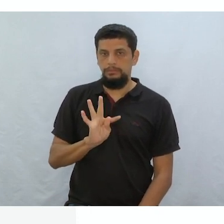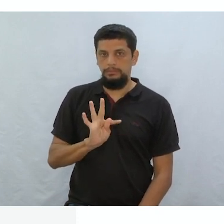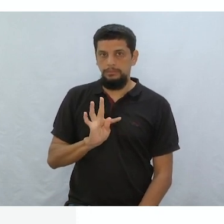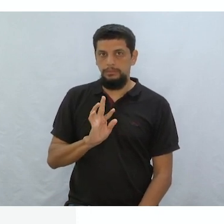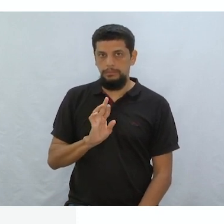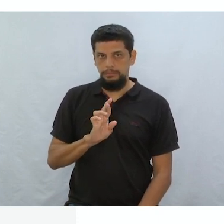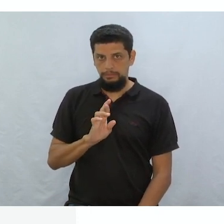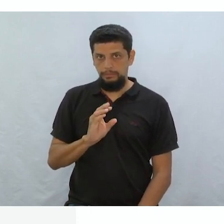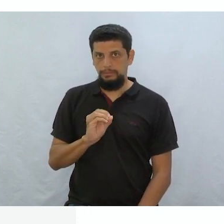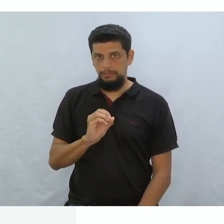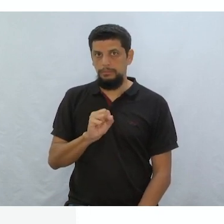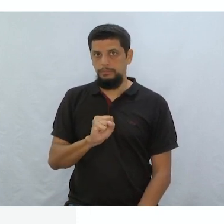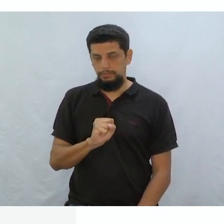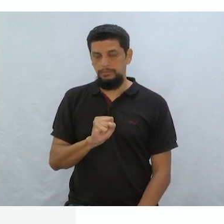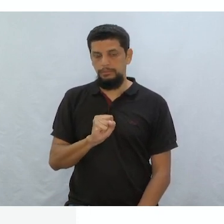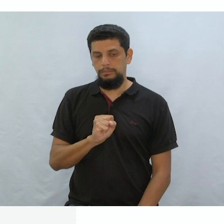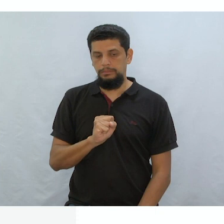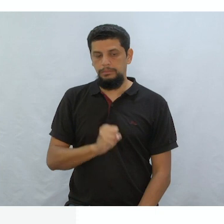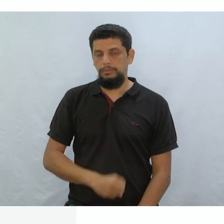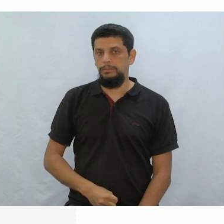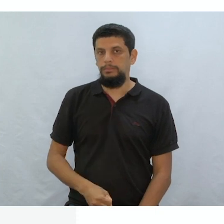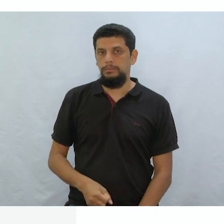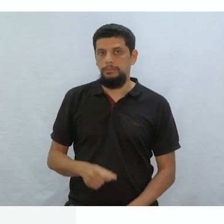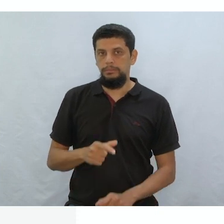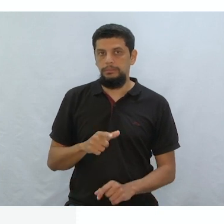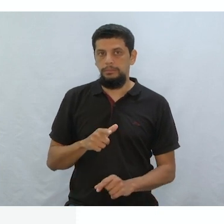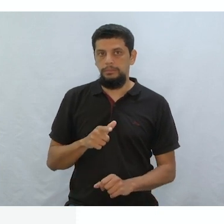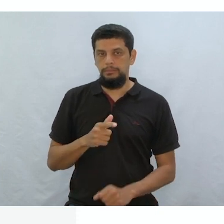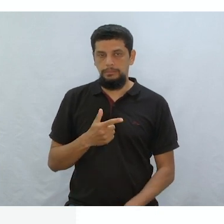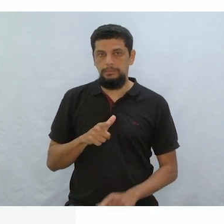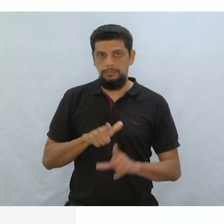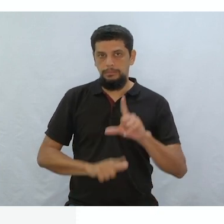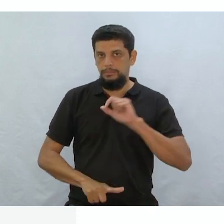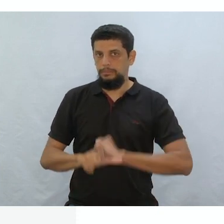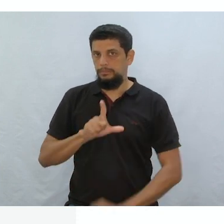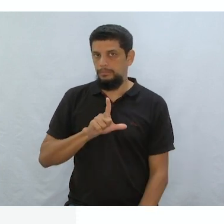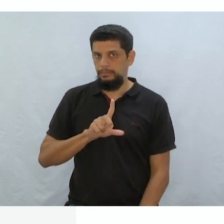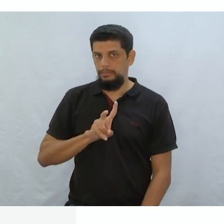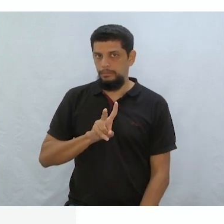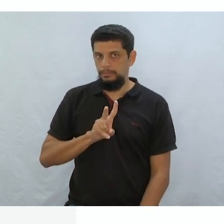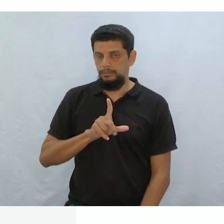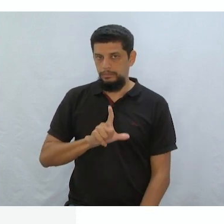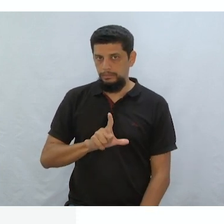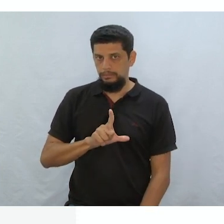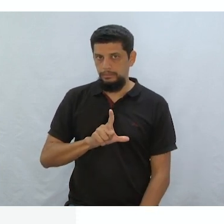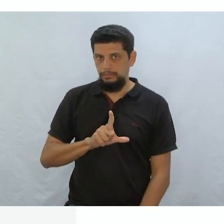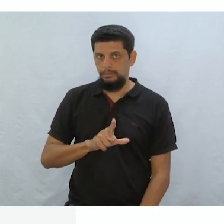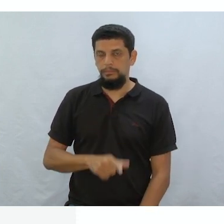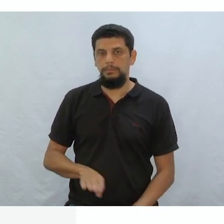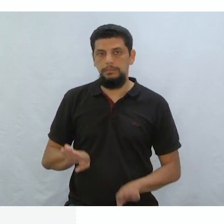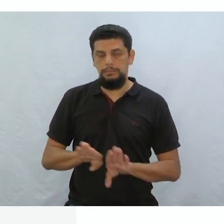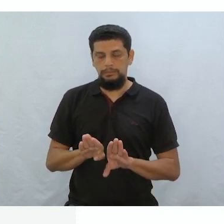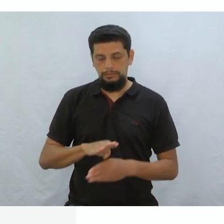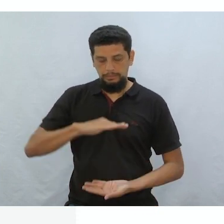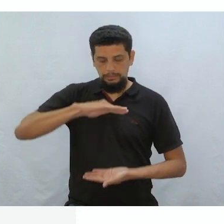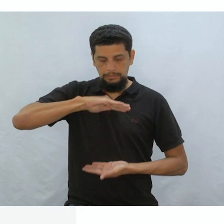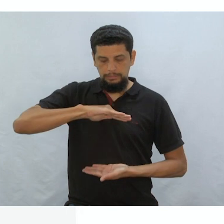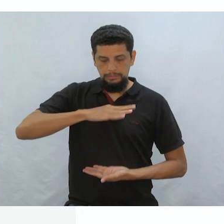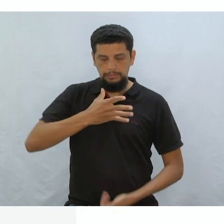2 litros. Olhem lá, o número 2. E a letra L, né? 2 litros. Também, uma caixinha de